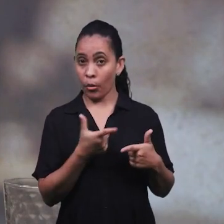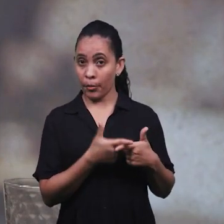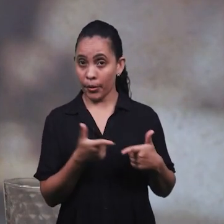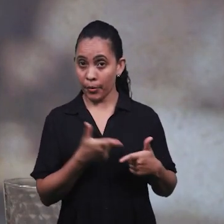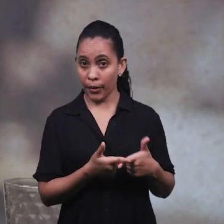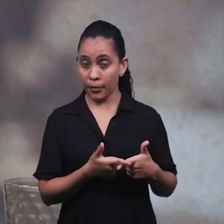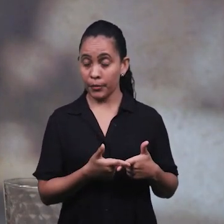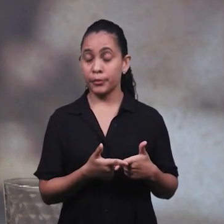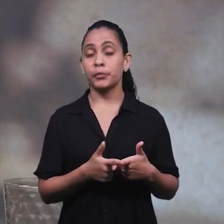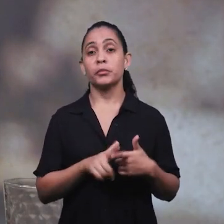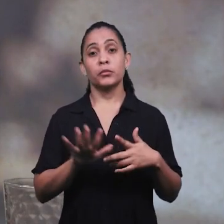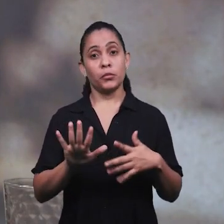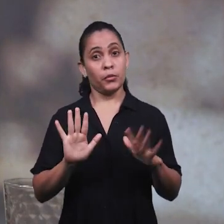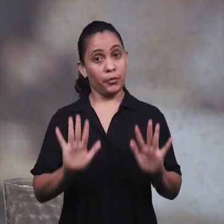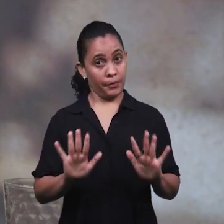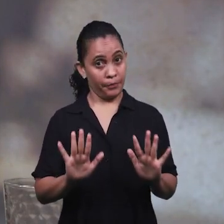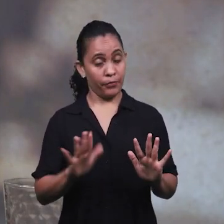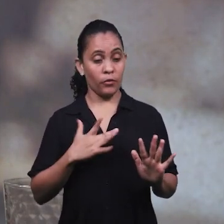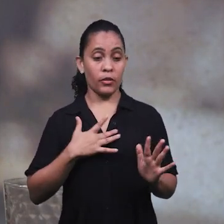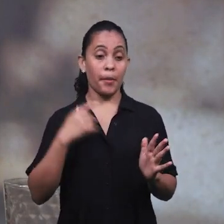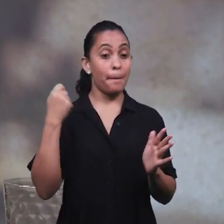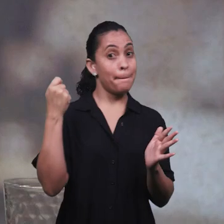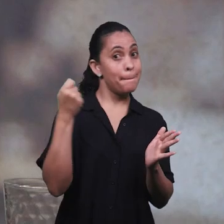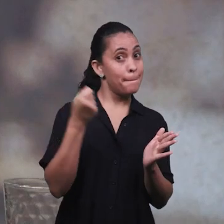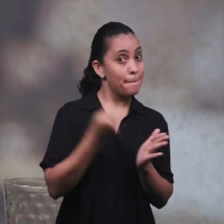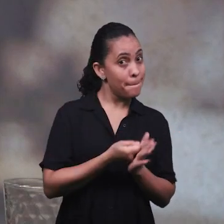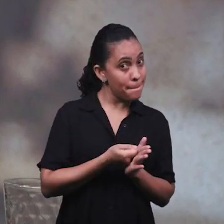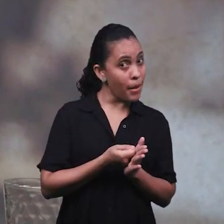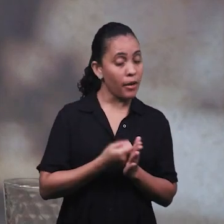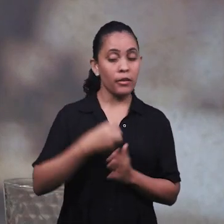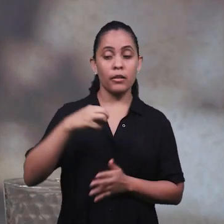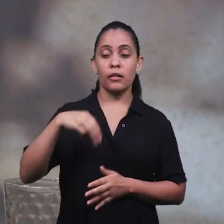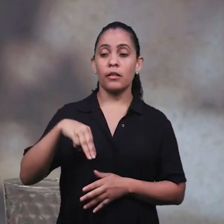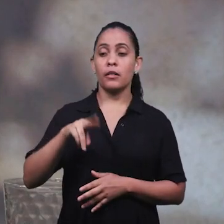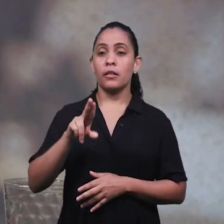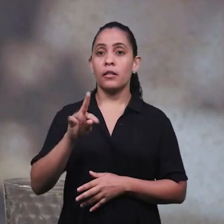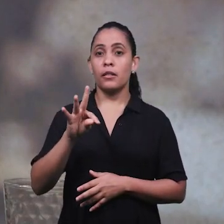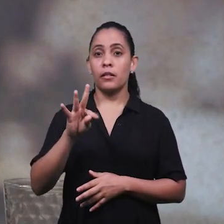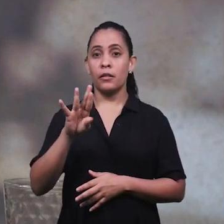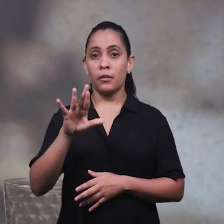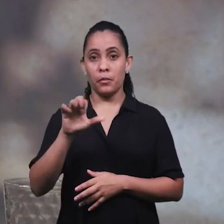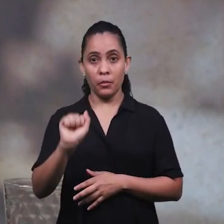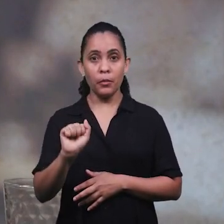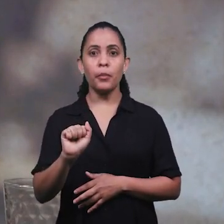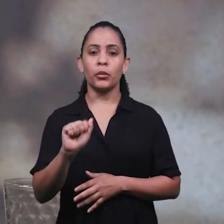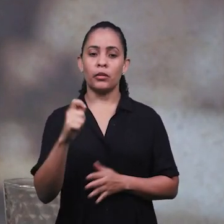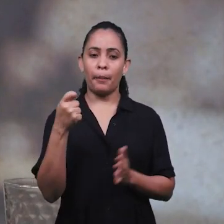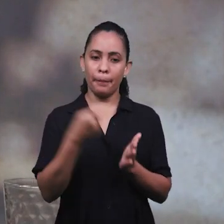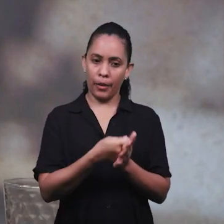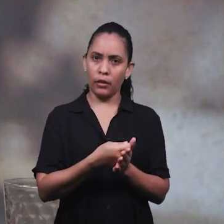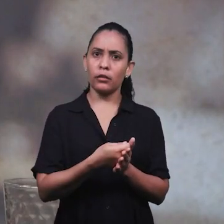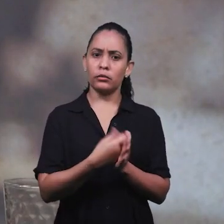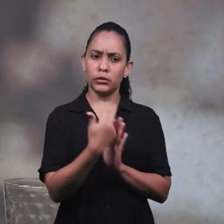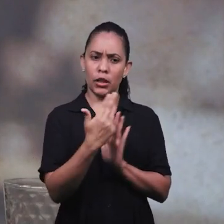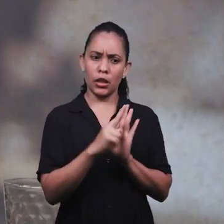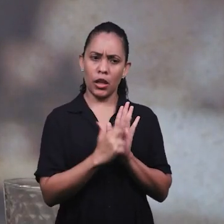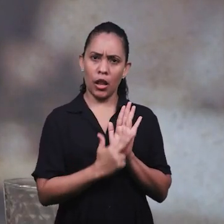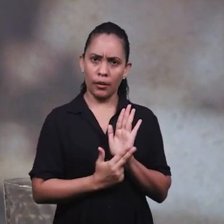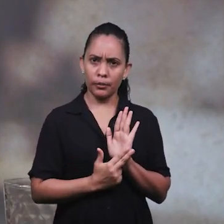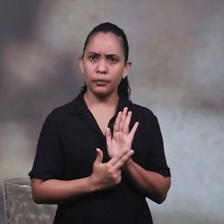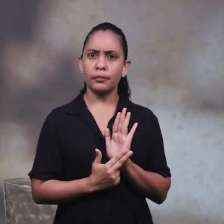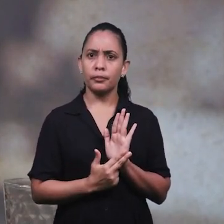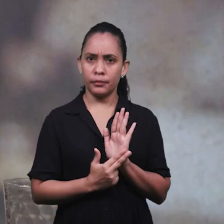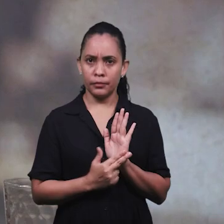seja, é o pagamento de uma multa. Essa multa tem que estar prevista no regimento interno e ela pode ser de